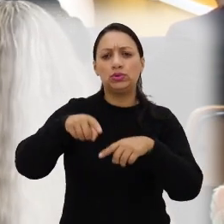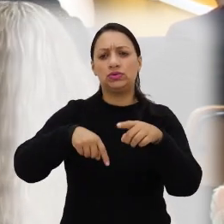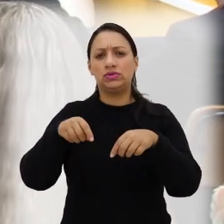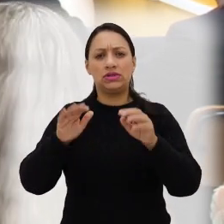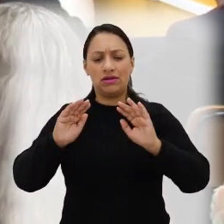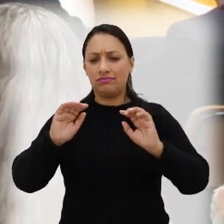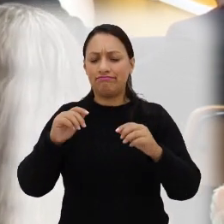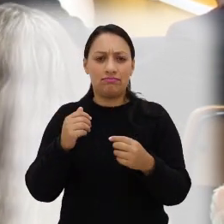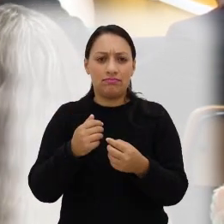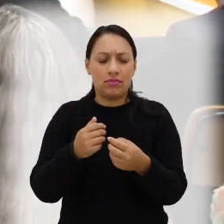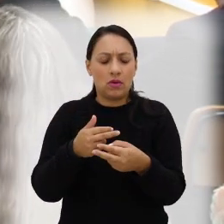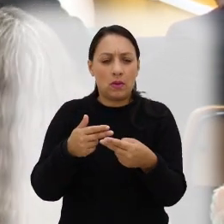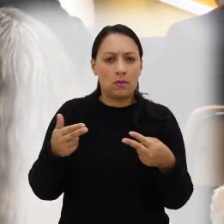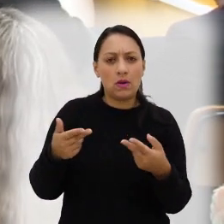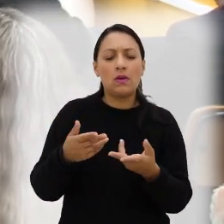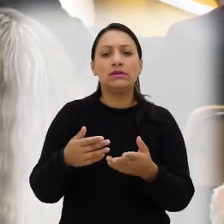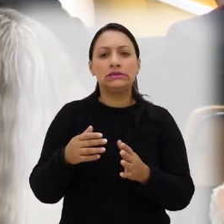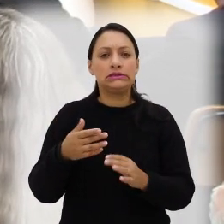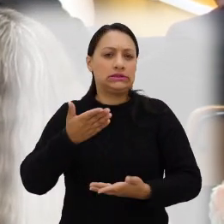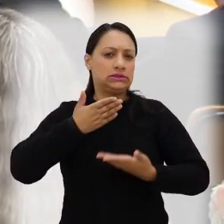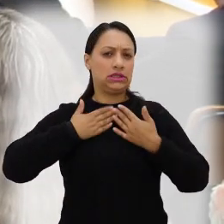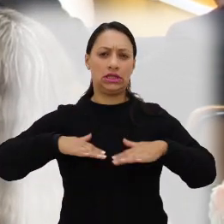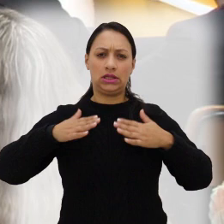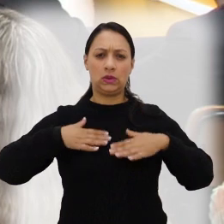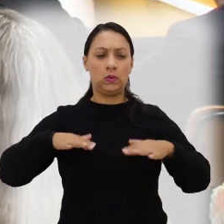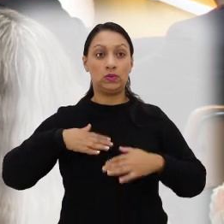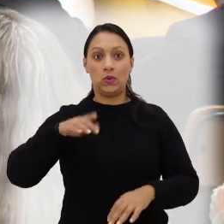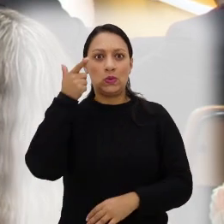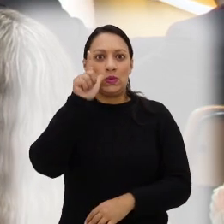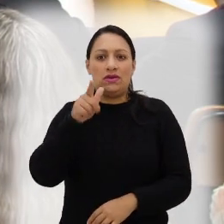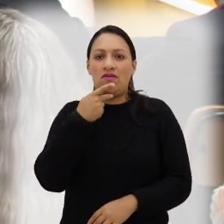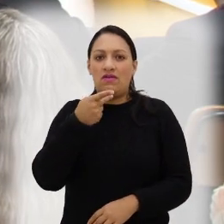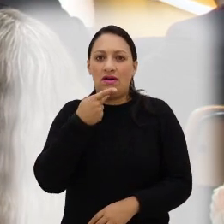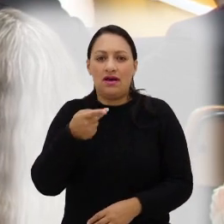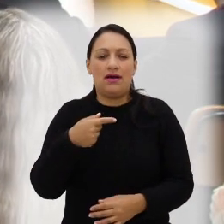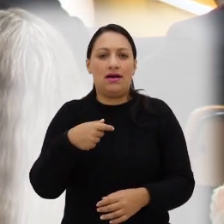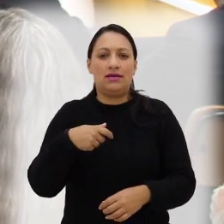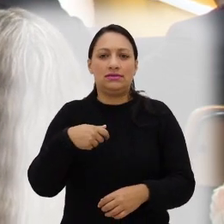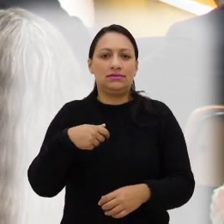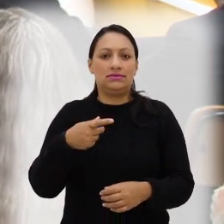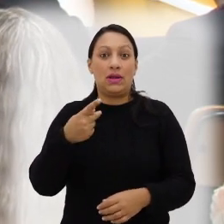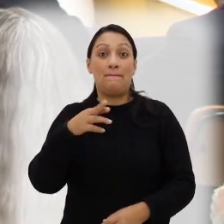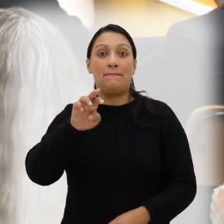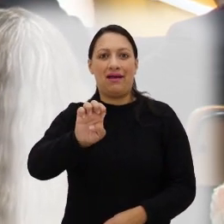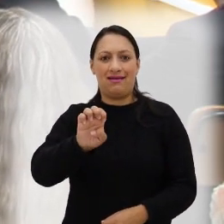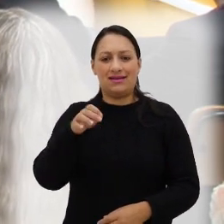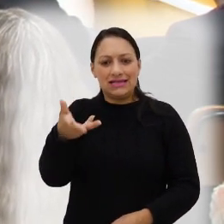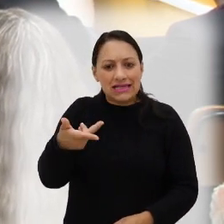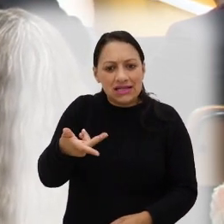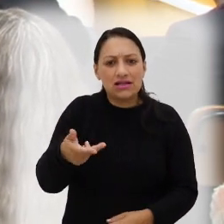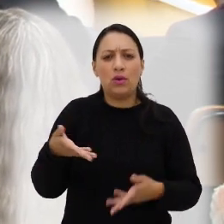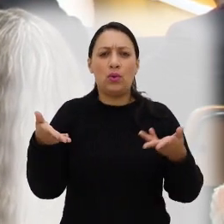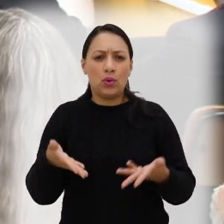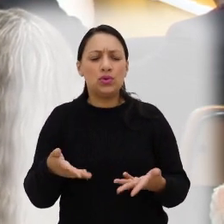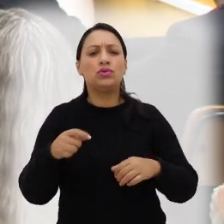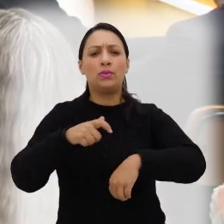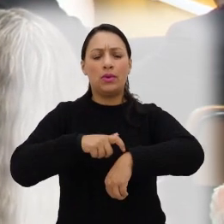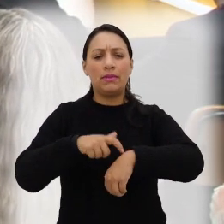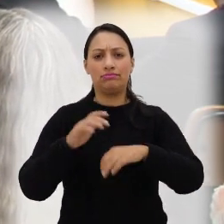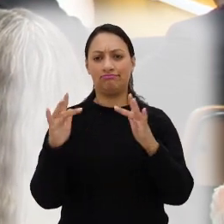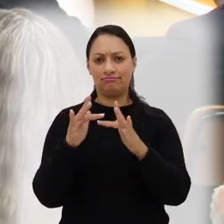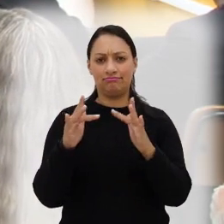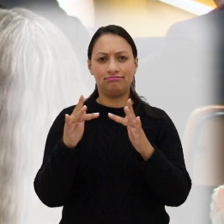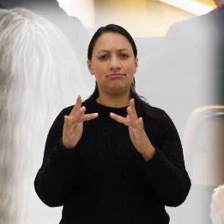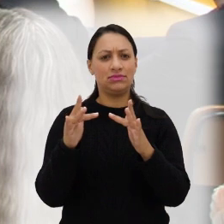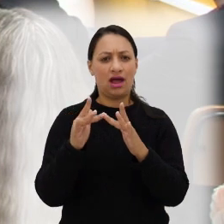fiquem tranquilos, né? Quem não conseguiu falar ali no momento da pré-aceleração, hoje vai ser um momento de networking, então o pessoal